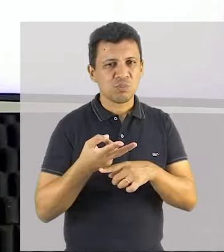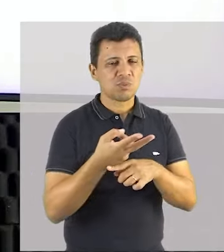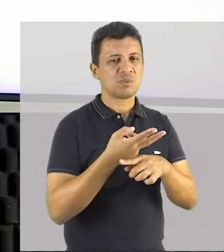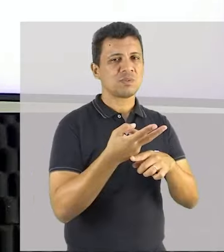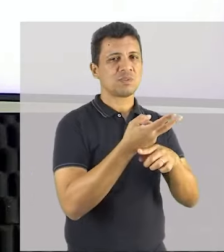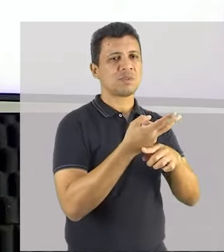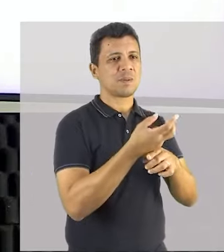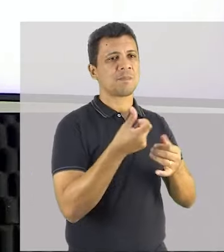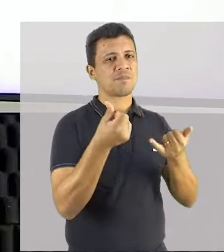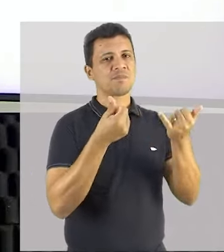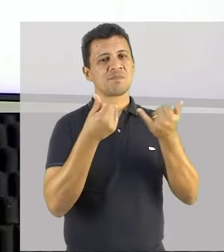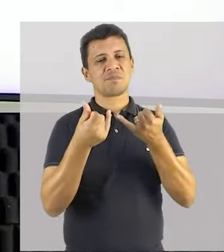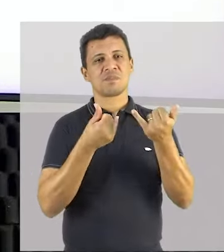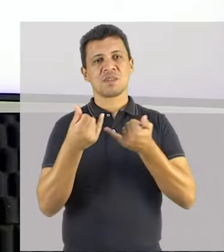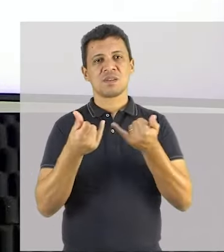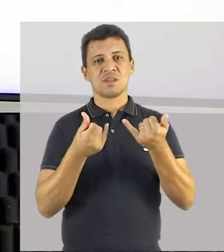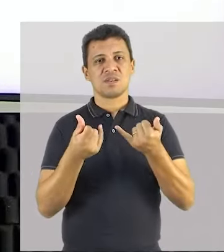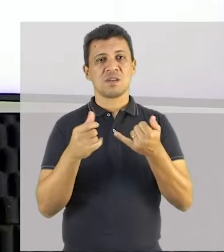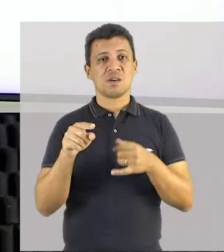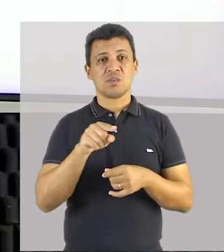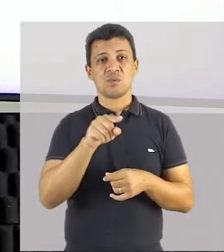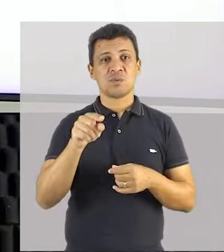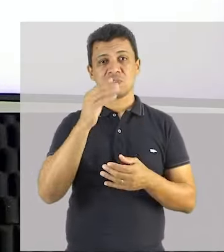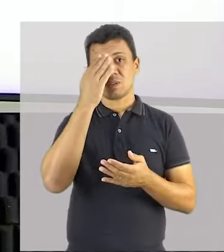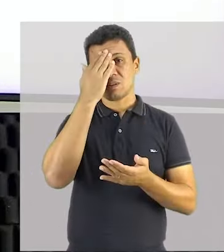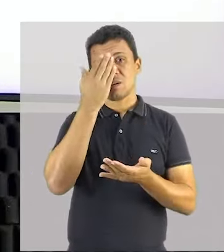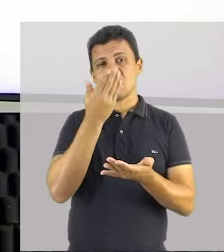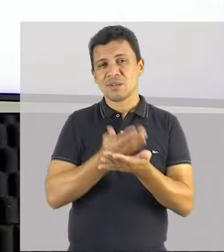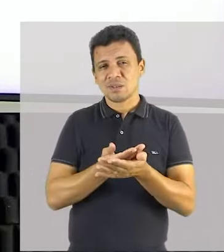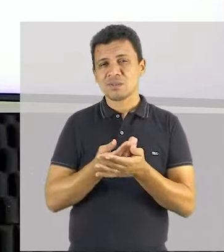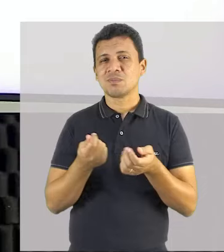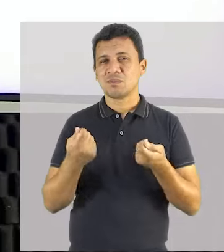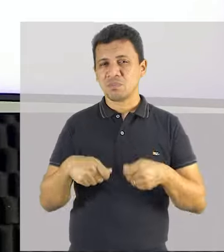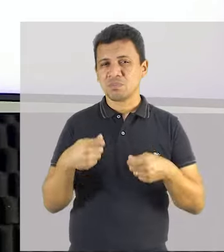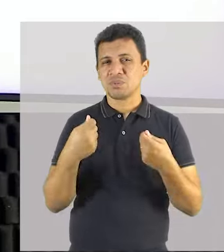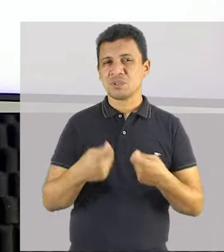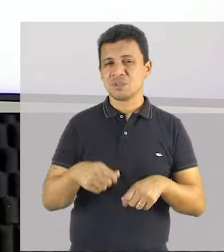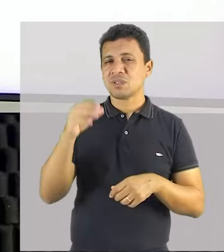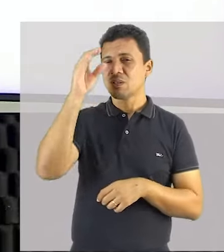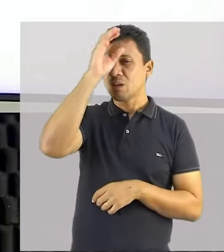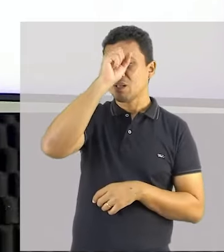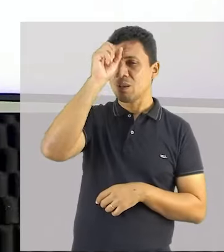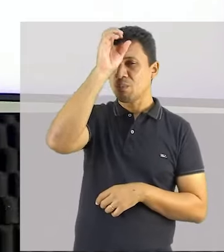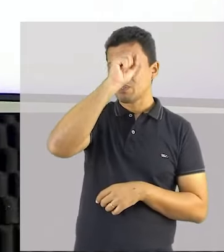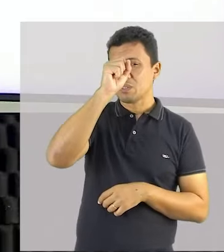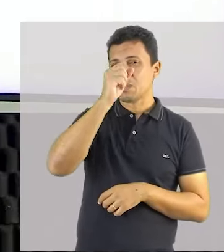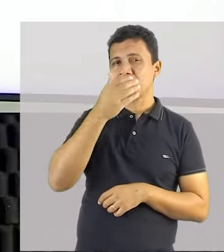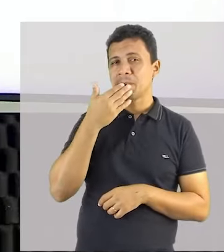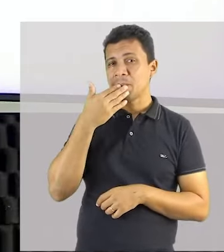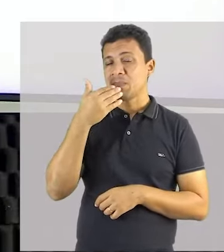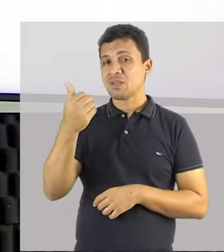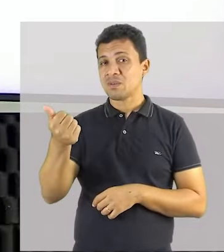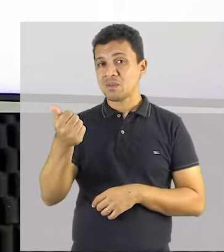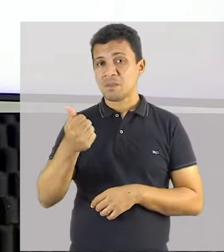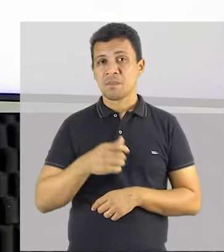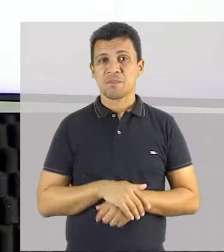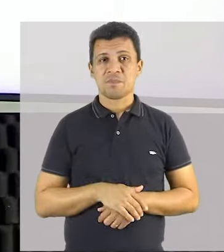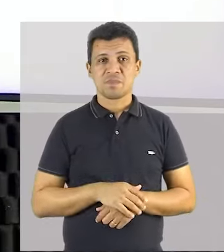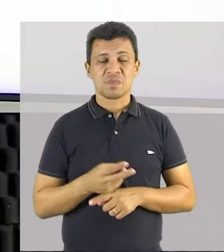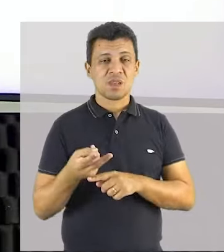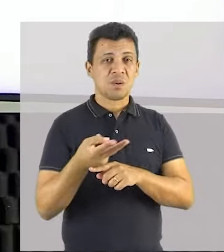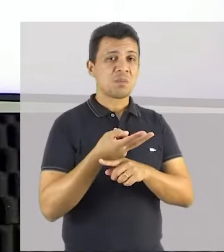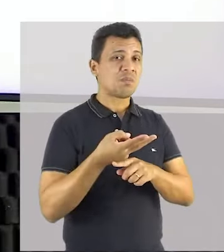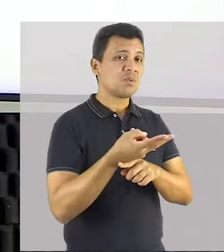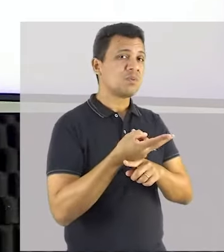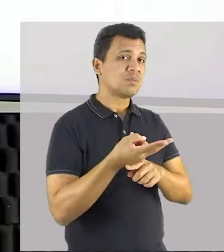informações que porventura vocês acredit que ficou faltando entender melhor aqui busquem na na